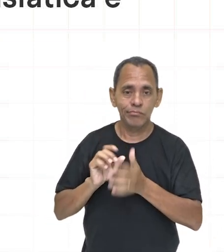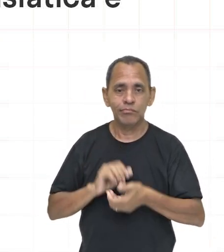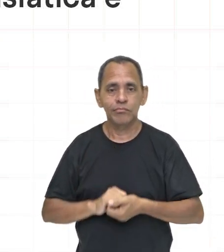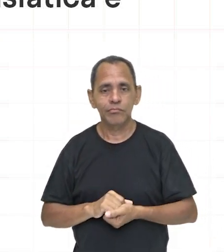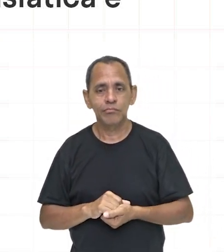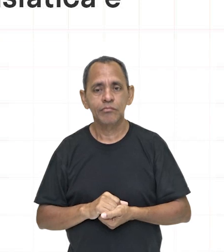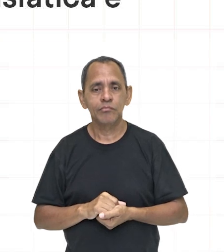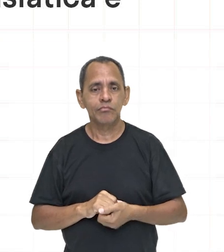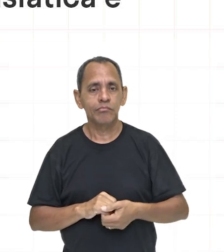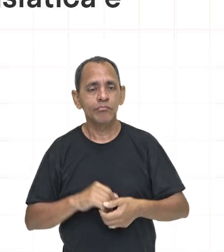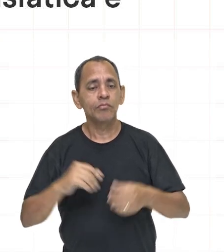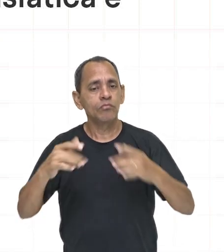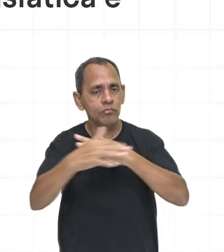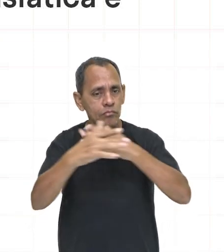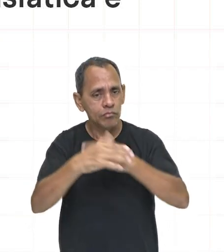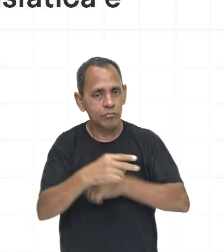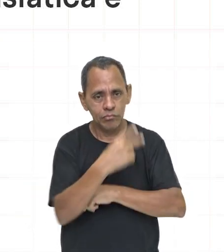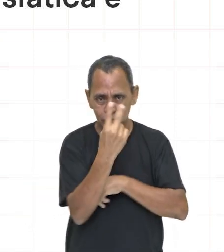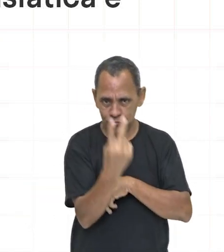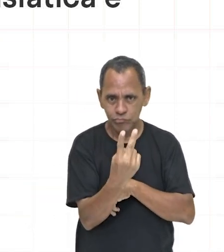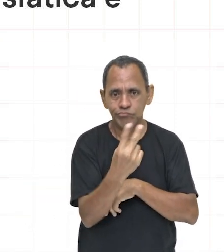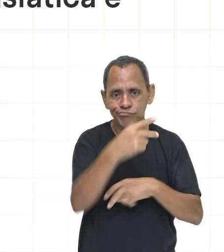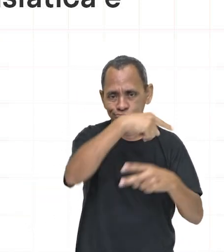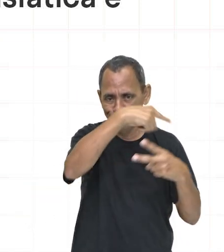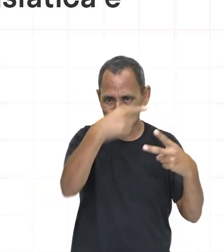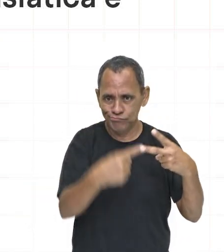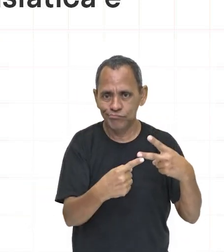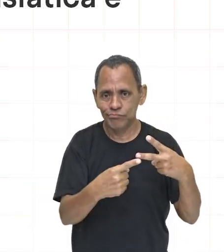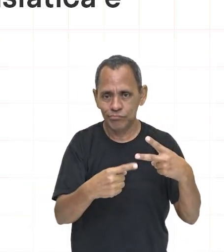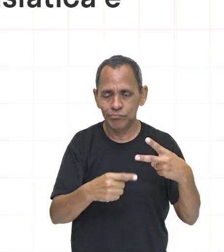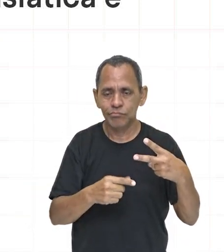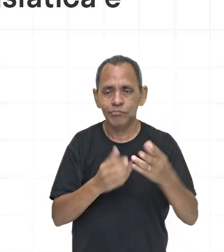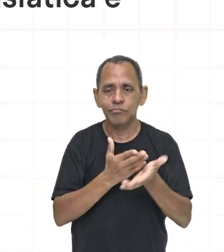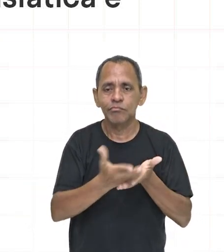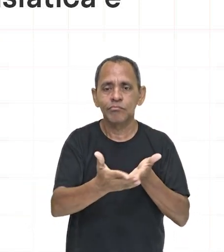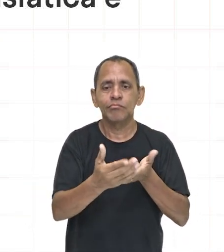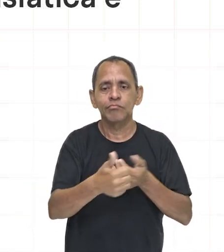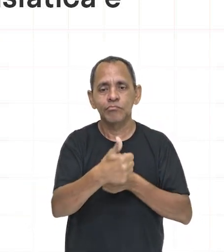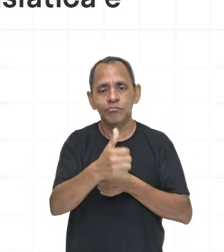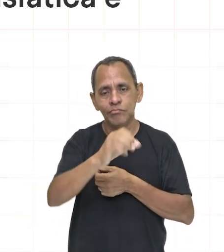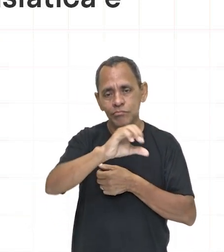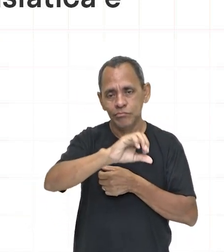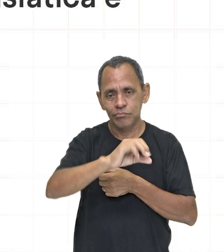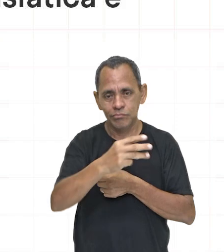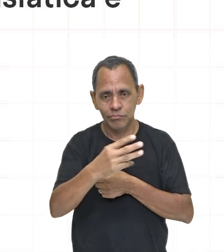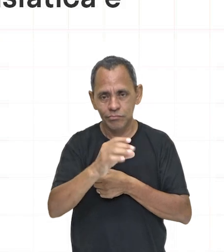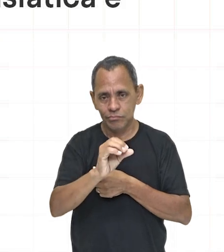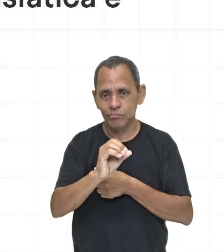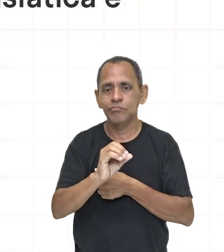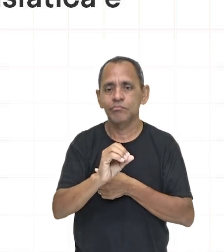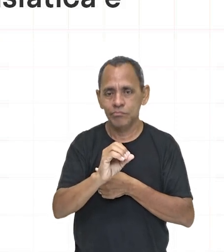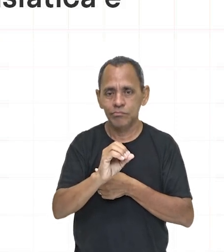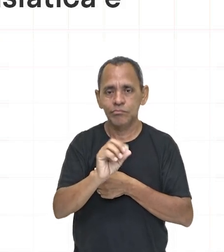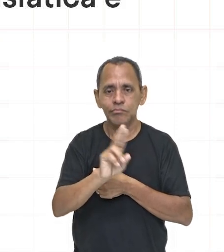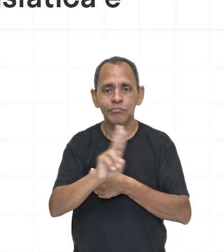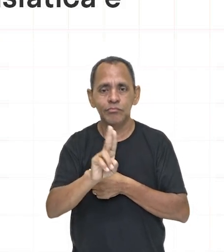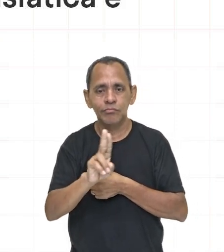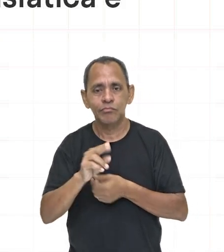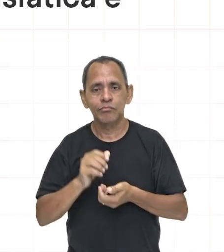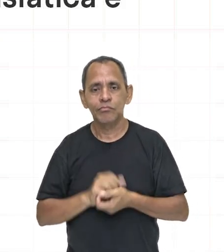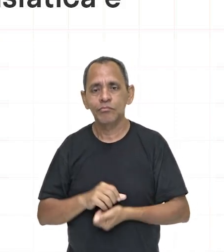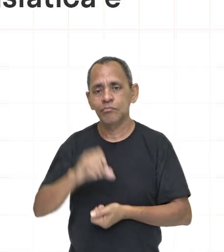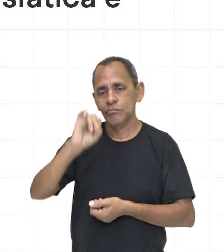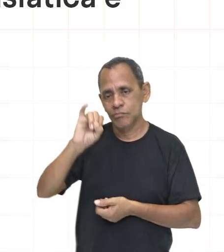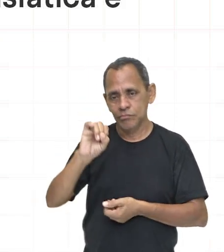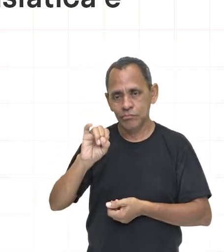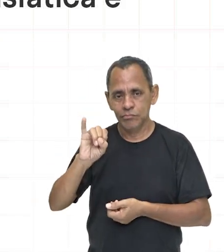ali e Bizâncio, passaram a partir de 1930 se chamar realmente de